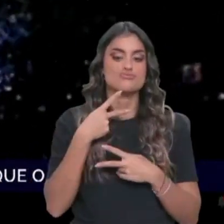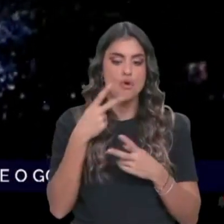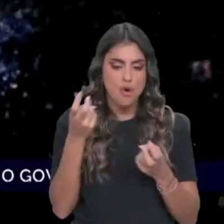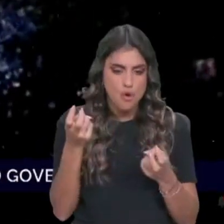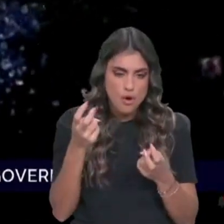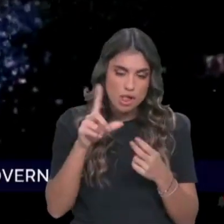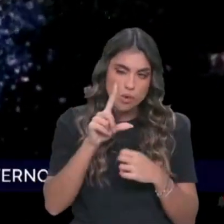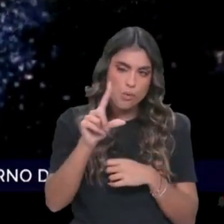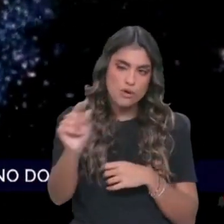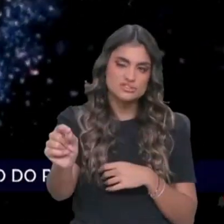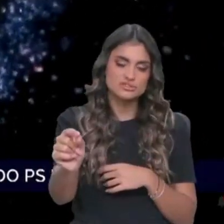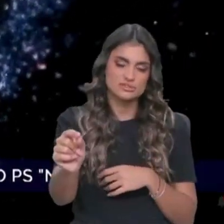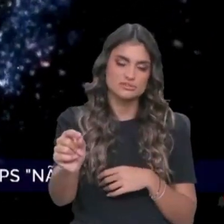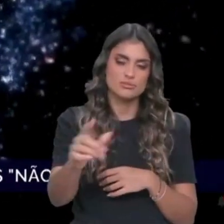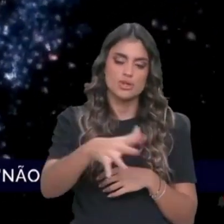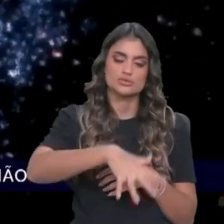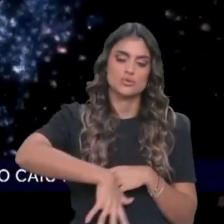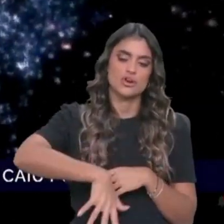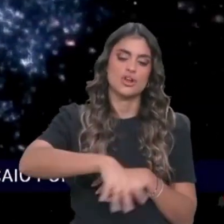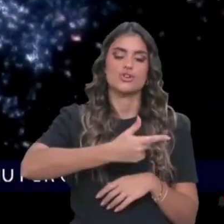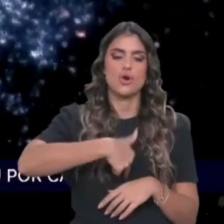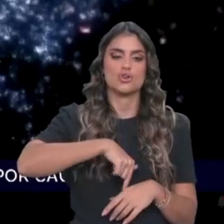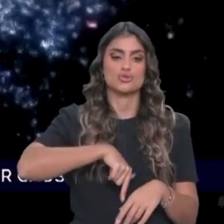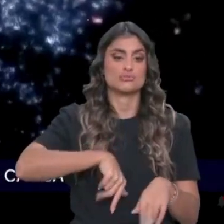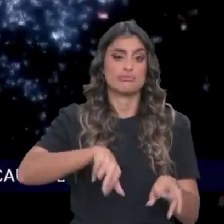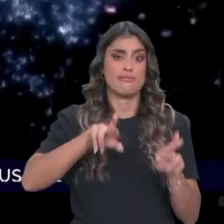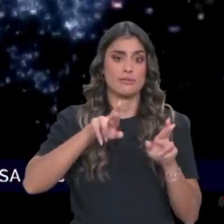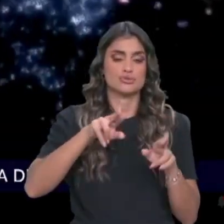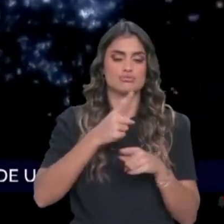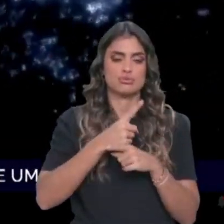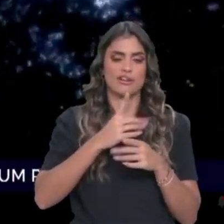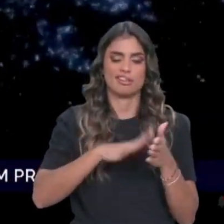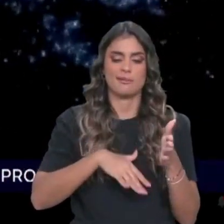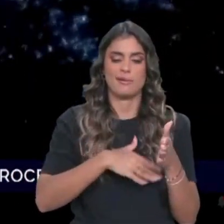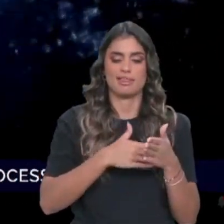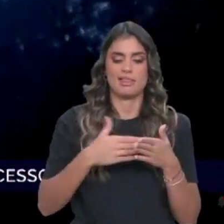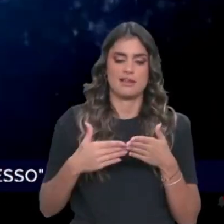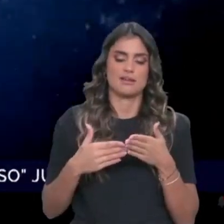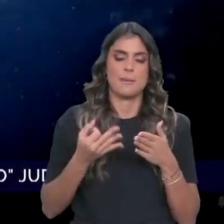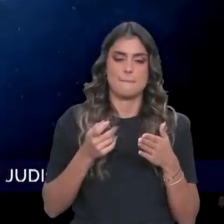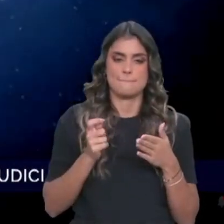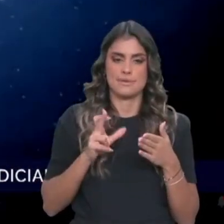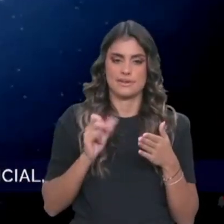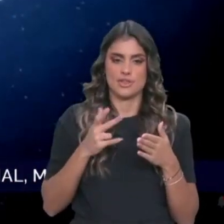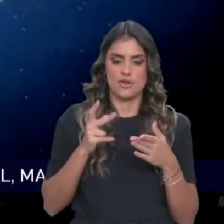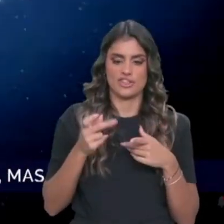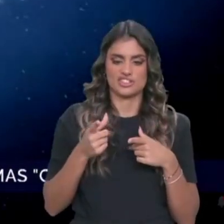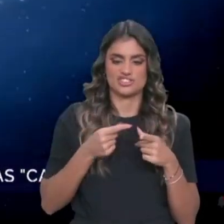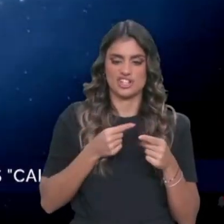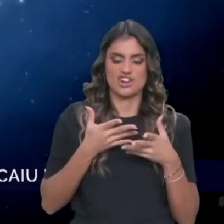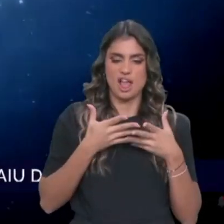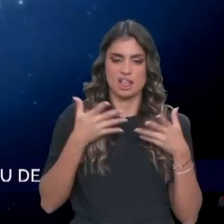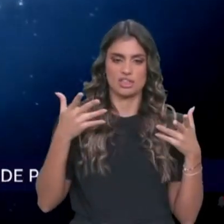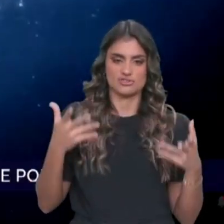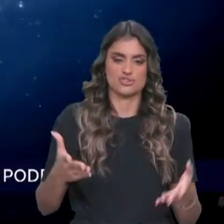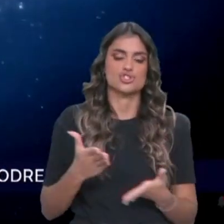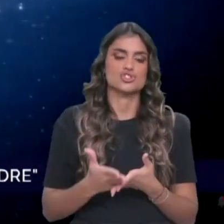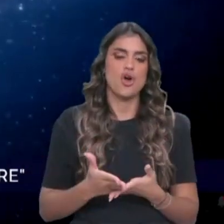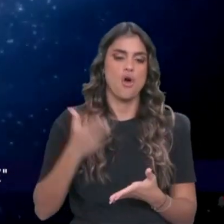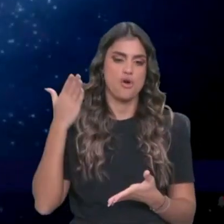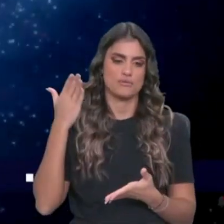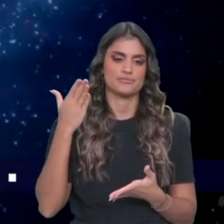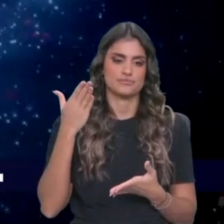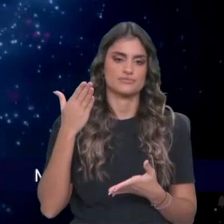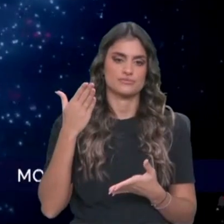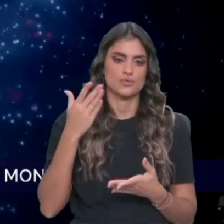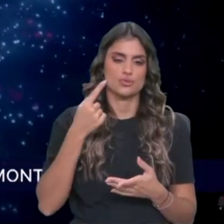numa zona que nós não estávamos propriamente à espera, porque naquela tabela periódica diz-nos que são estrelas grandes, que é sintetizado sobretudo o fósforo. Os